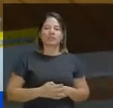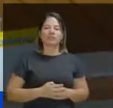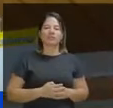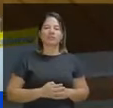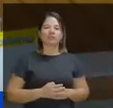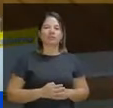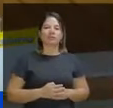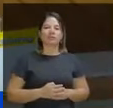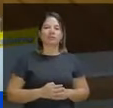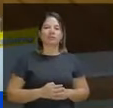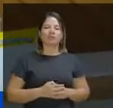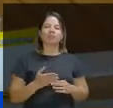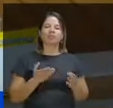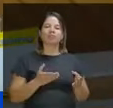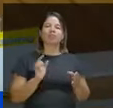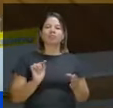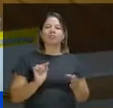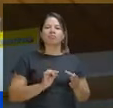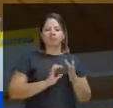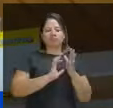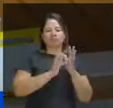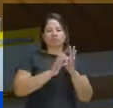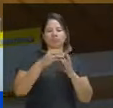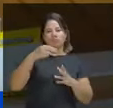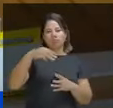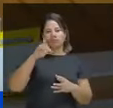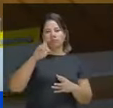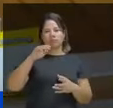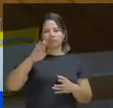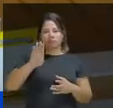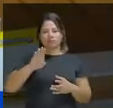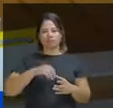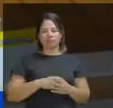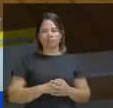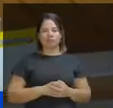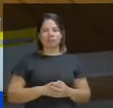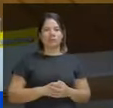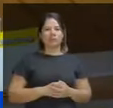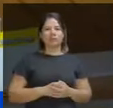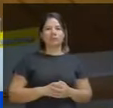é o seguinte, o Partido do Movimento Democrático Brasileiro, MDB,